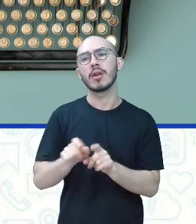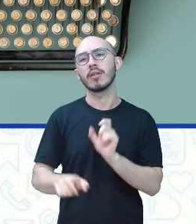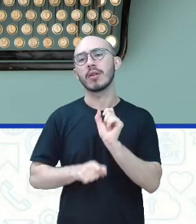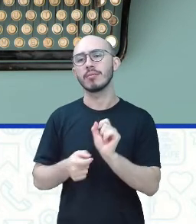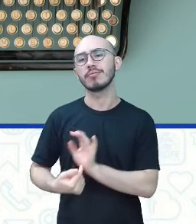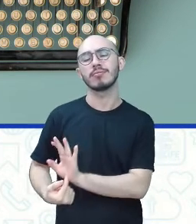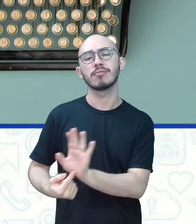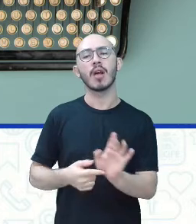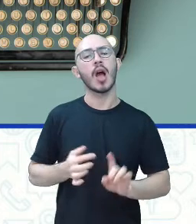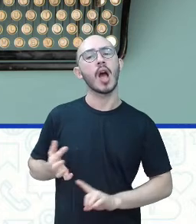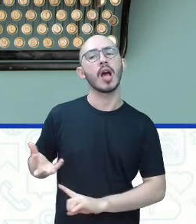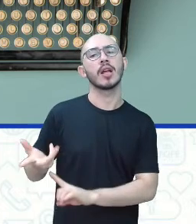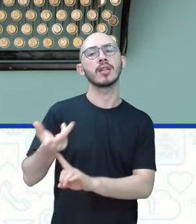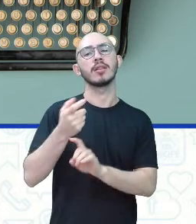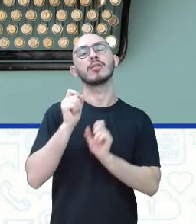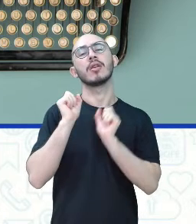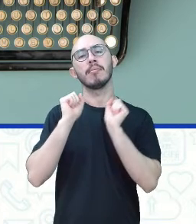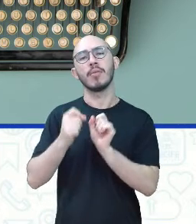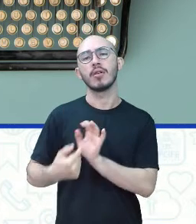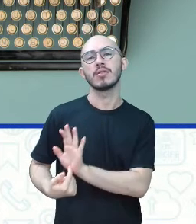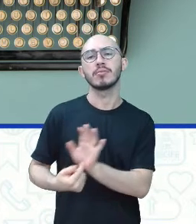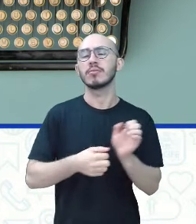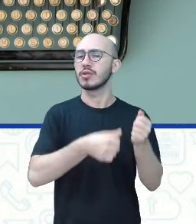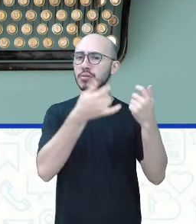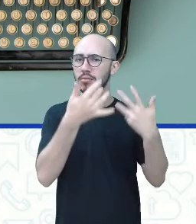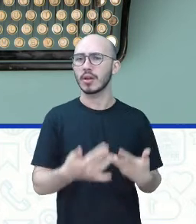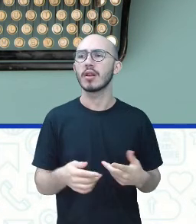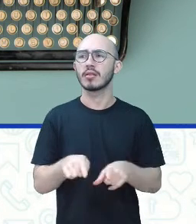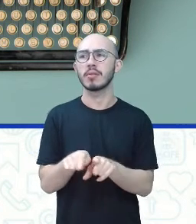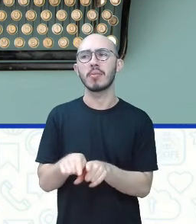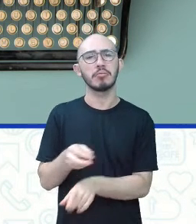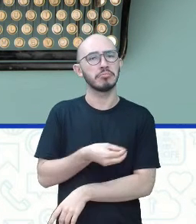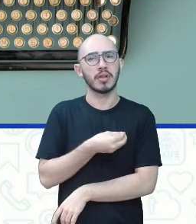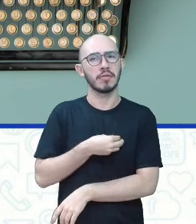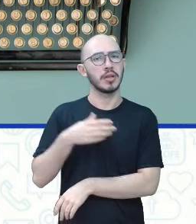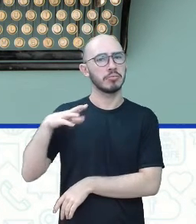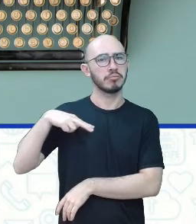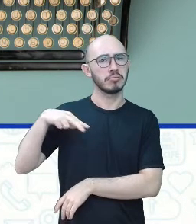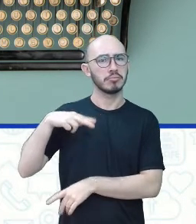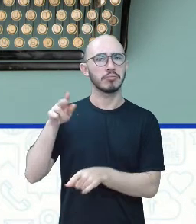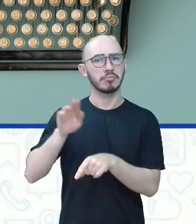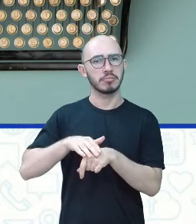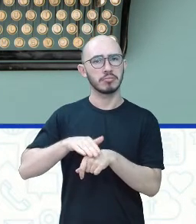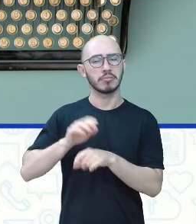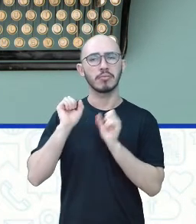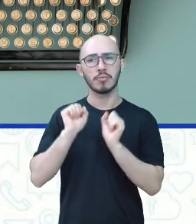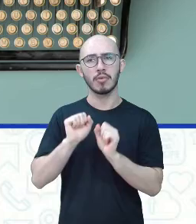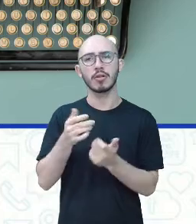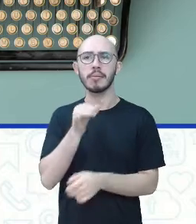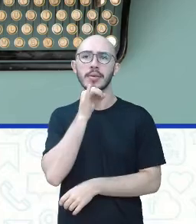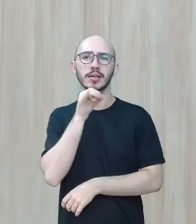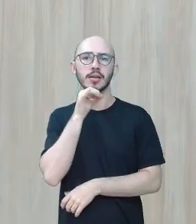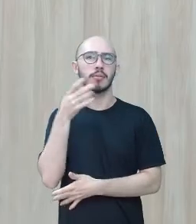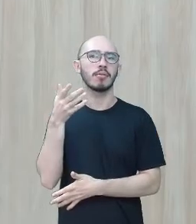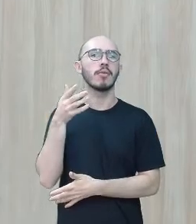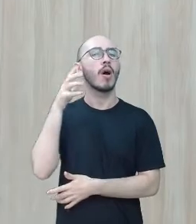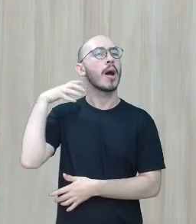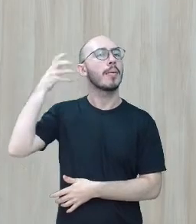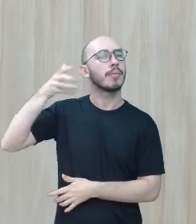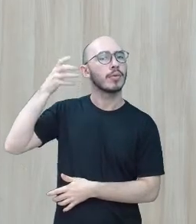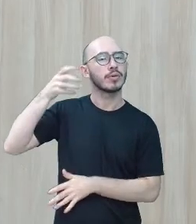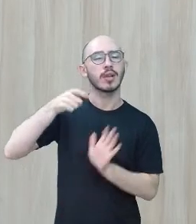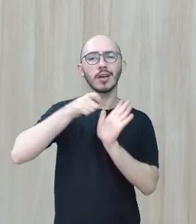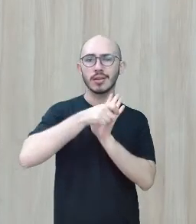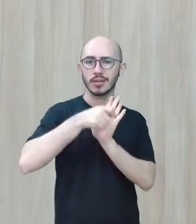ser expressões autobiográficas. Você pode ter, por exemplo, uma música escrita que tenha